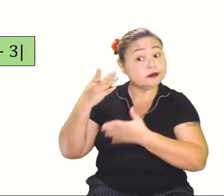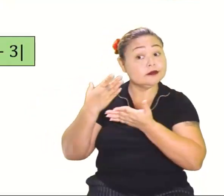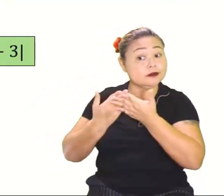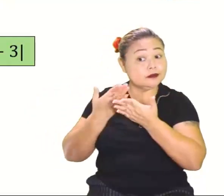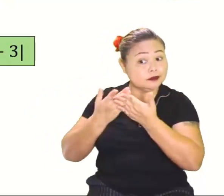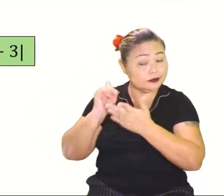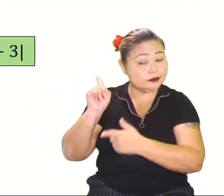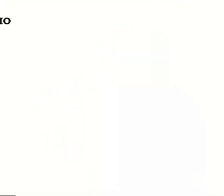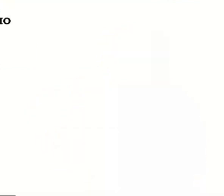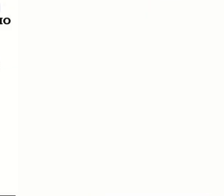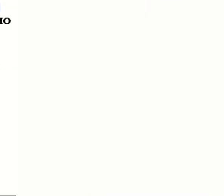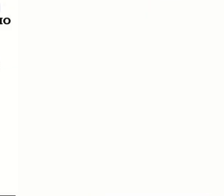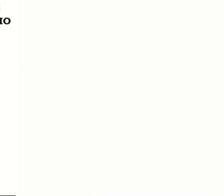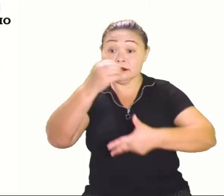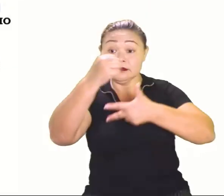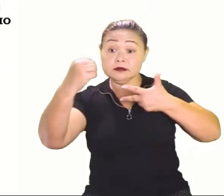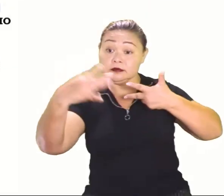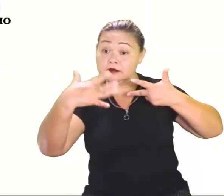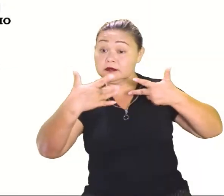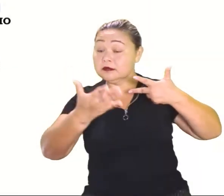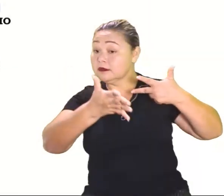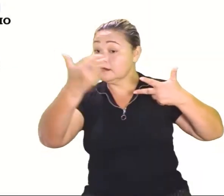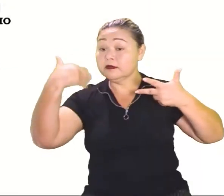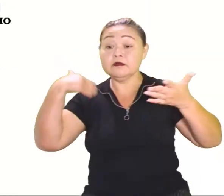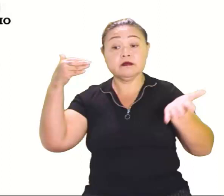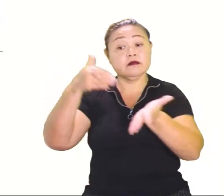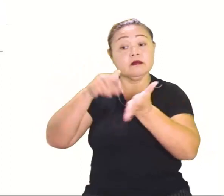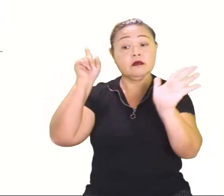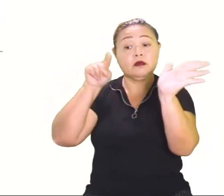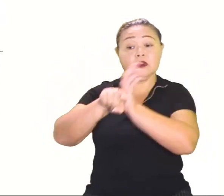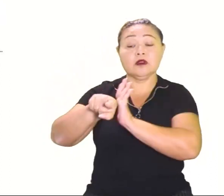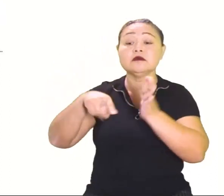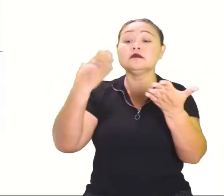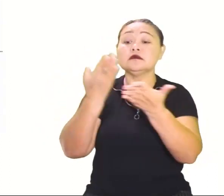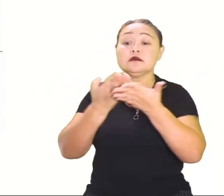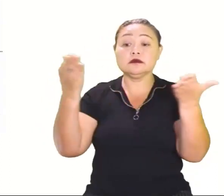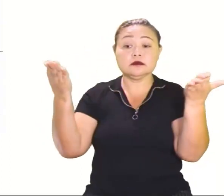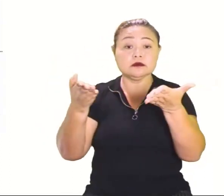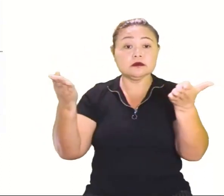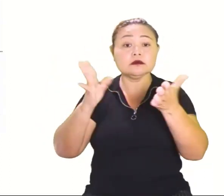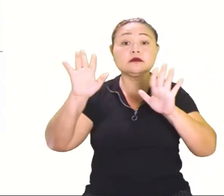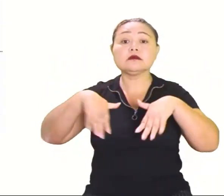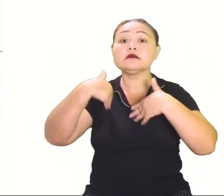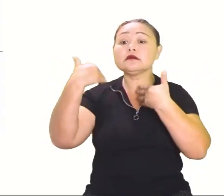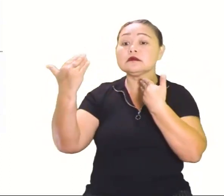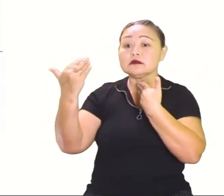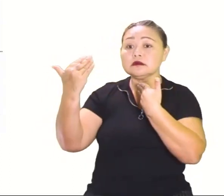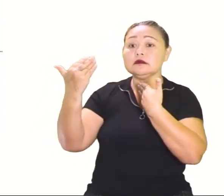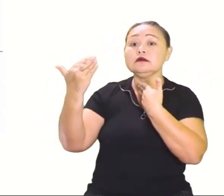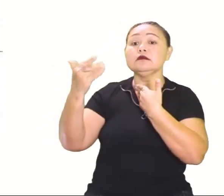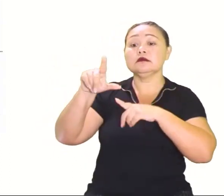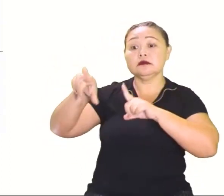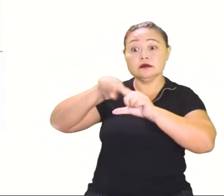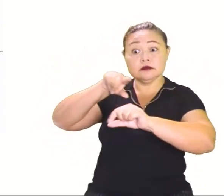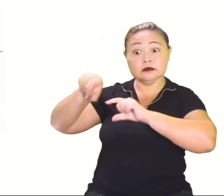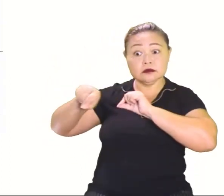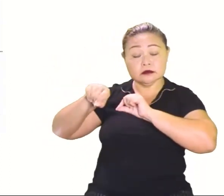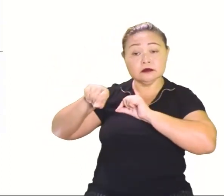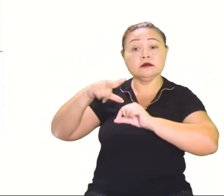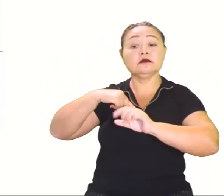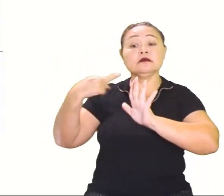ainda, né? Se liga no Enem, vamos lá então para a última questão da aula de hoje. Qual das seguintes